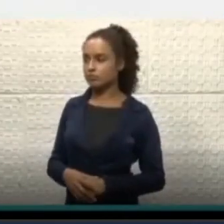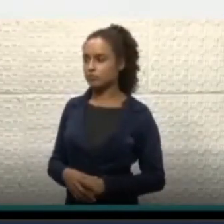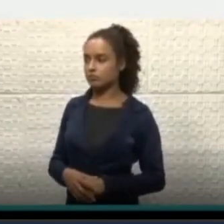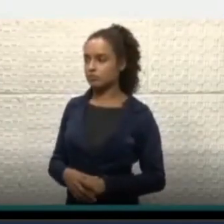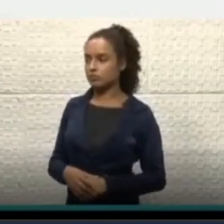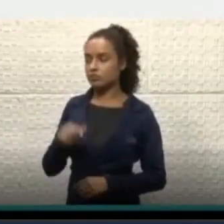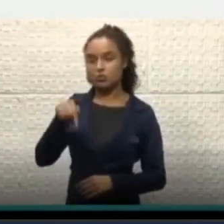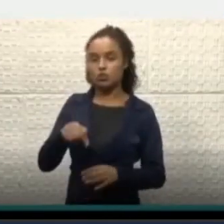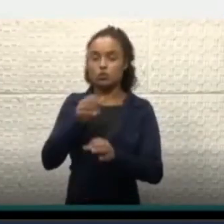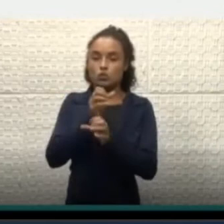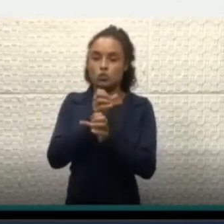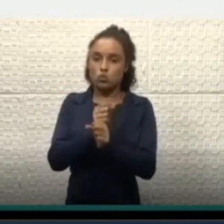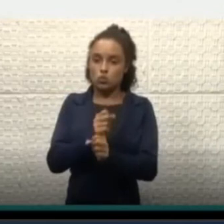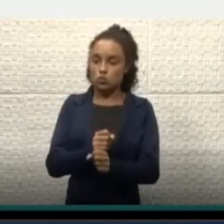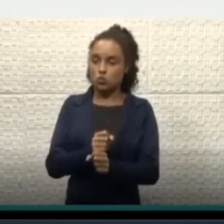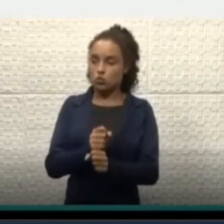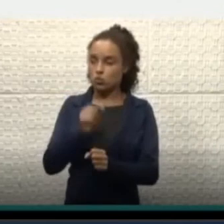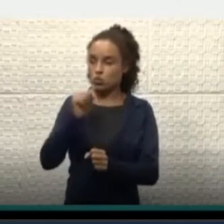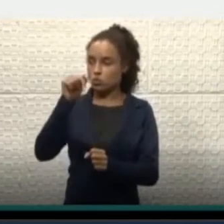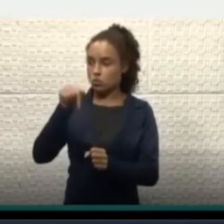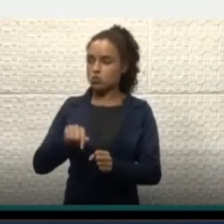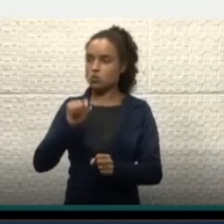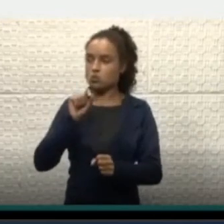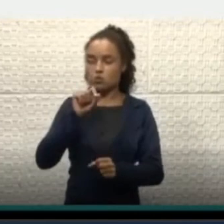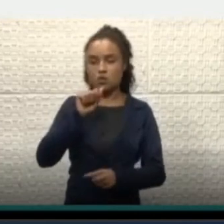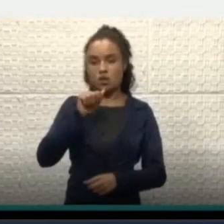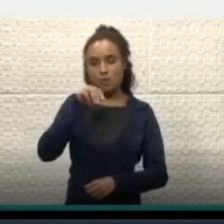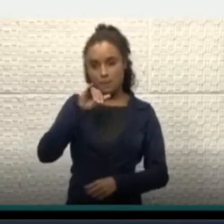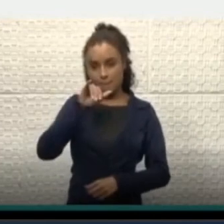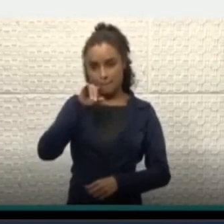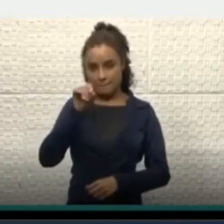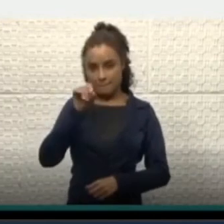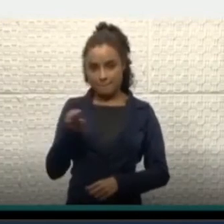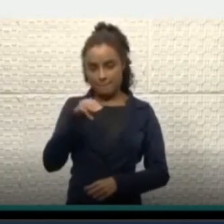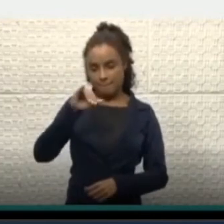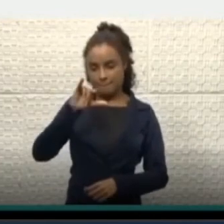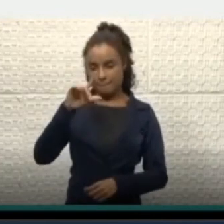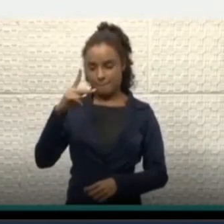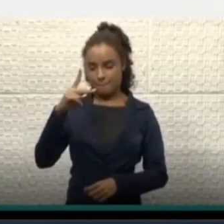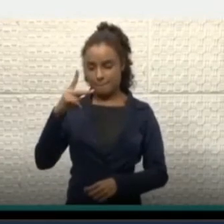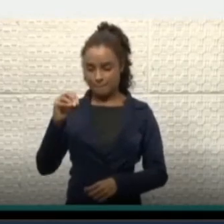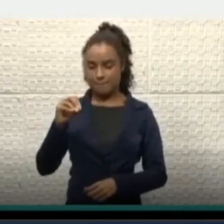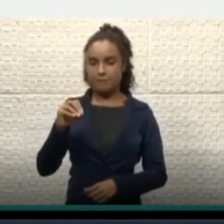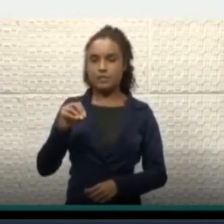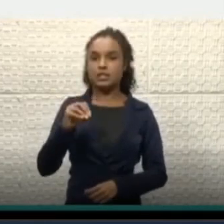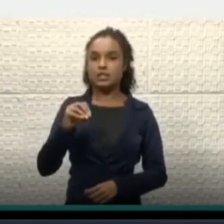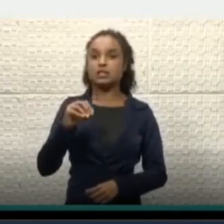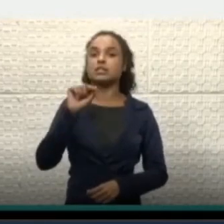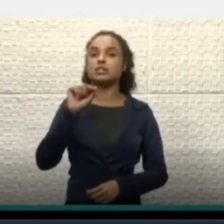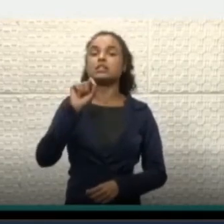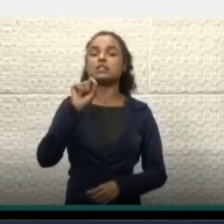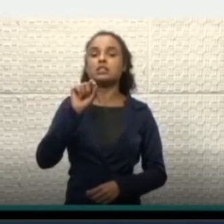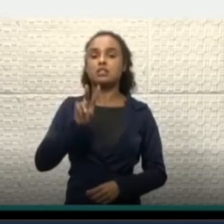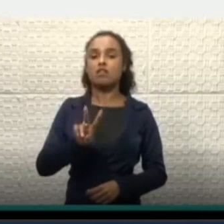Então, o cálculo para se fazer o amido de milho. Então, esse